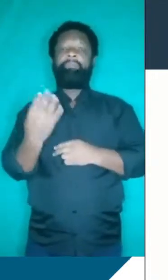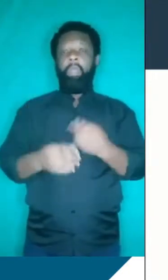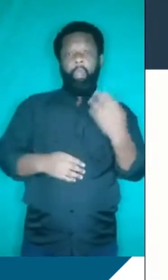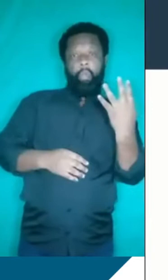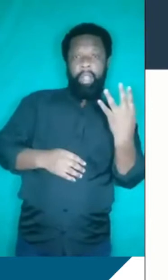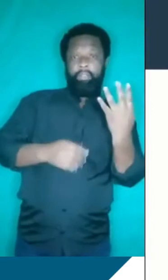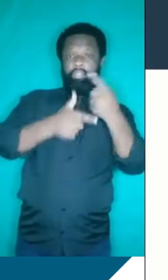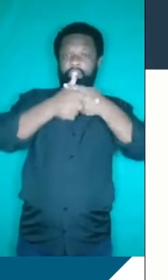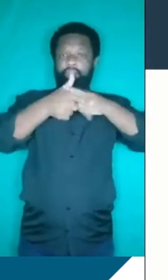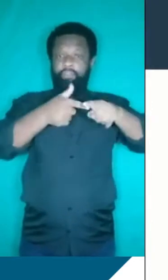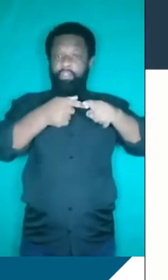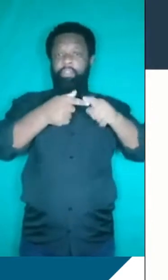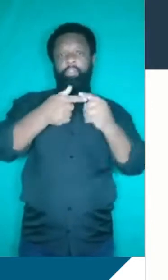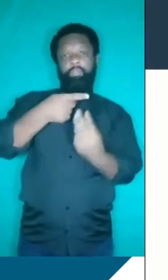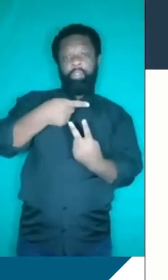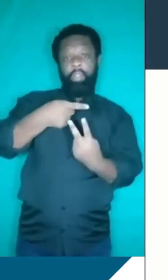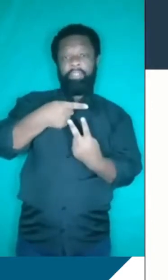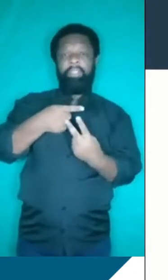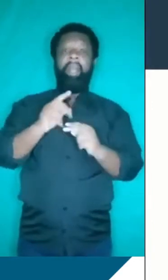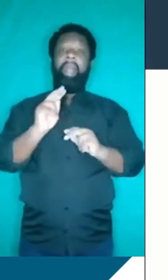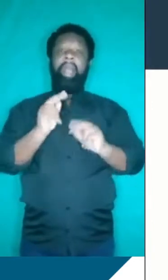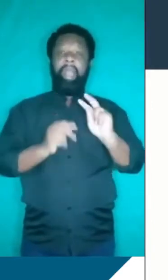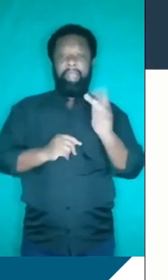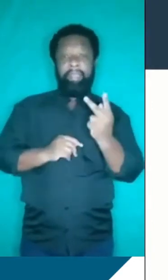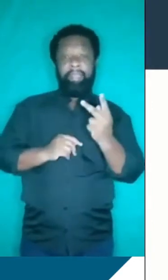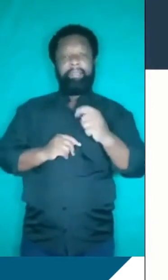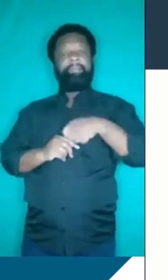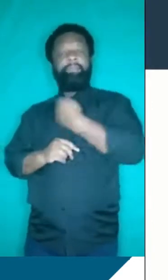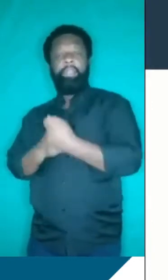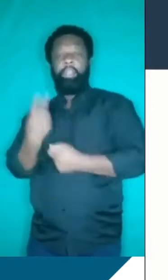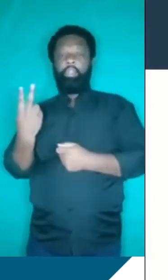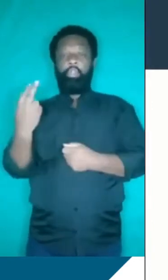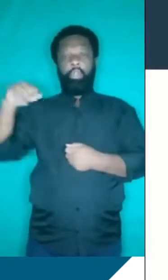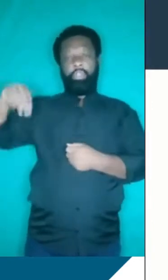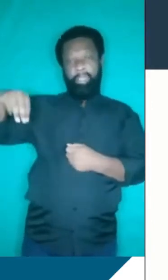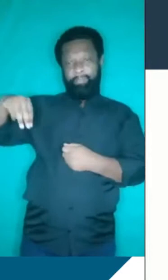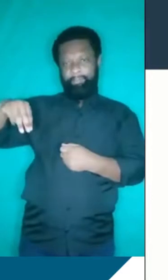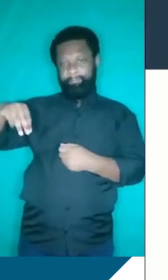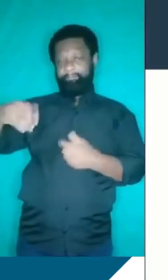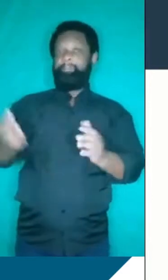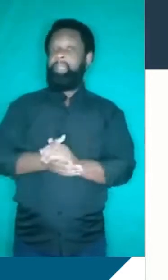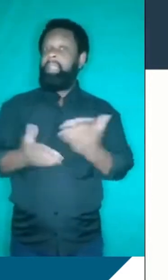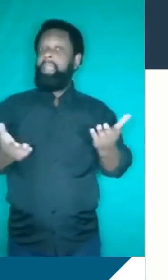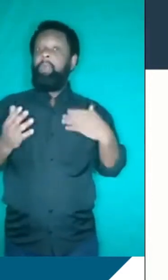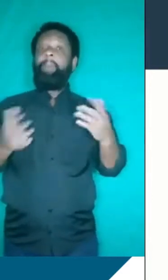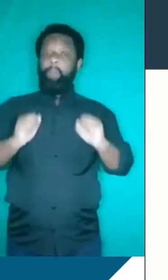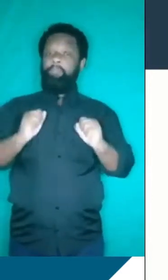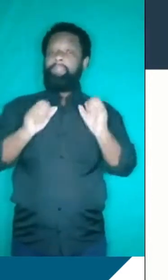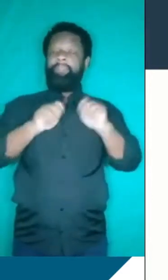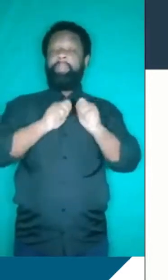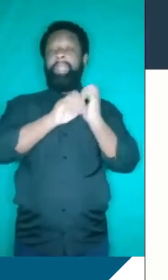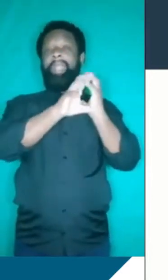2, e a gente descobre que H vale 2 metros. Tudo bem? Visto isso, a gente pode